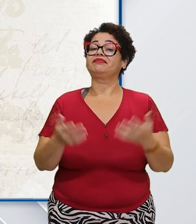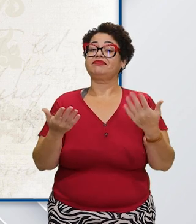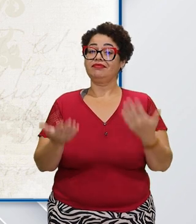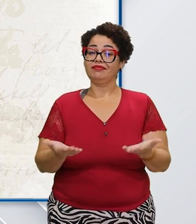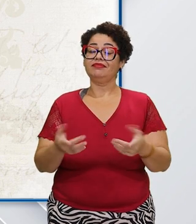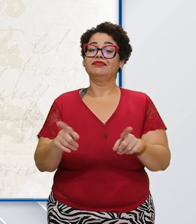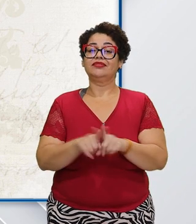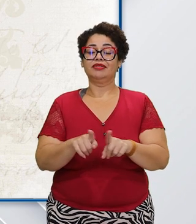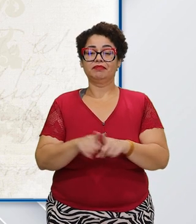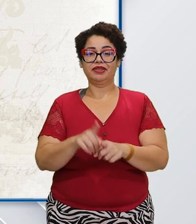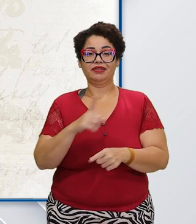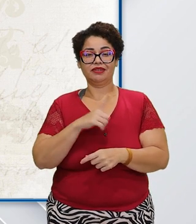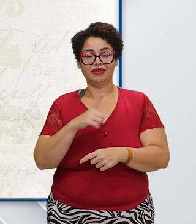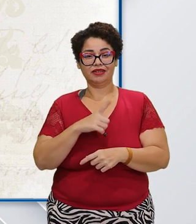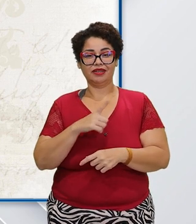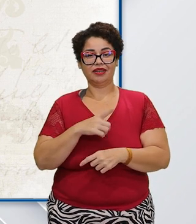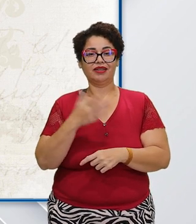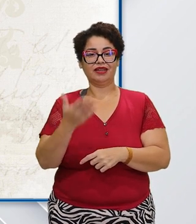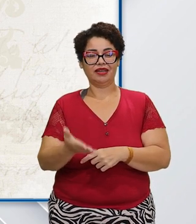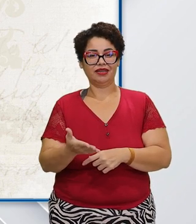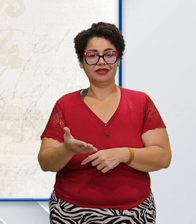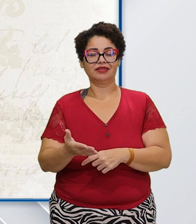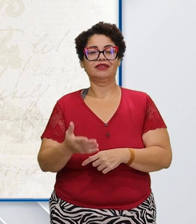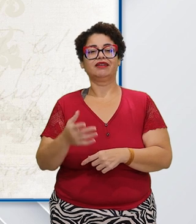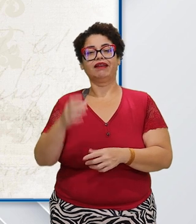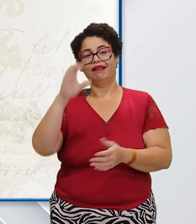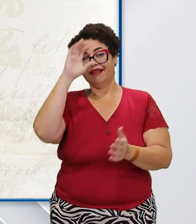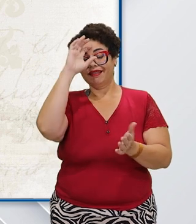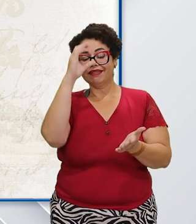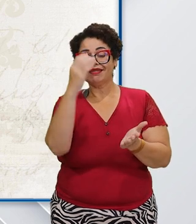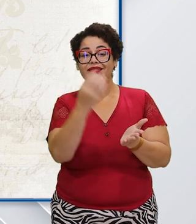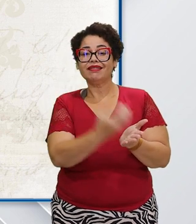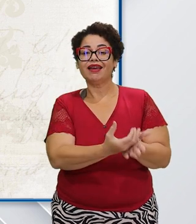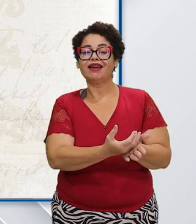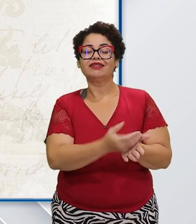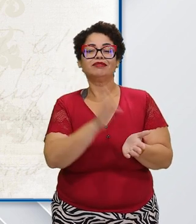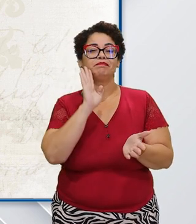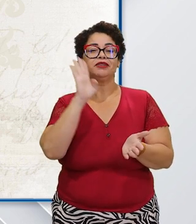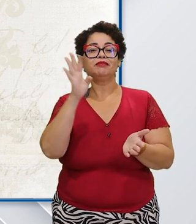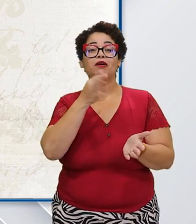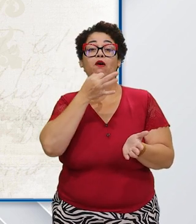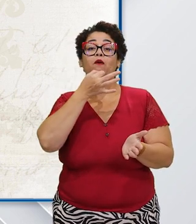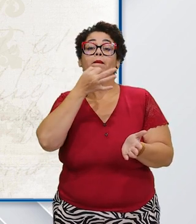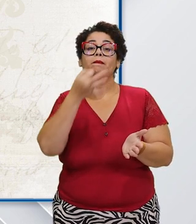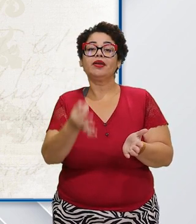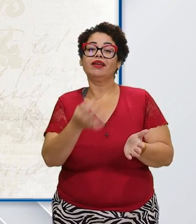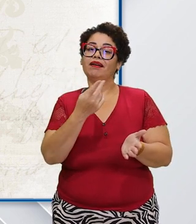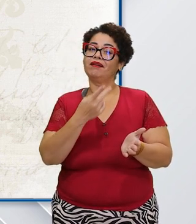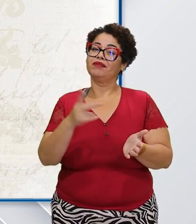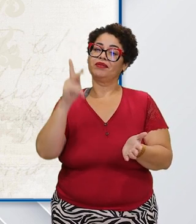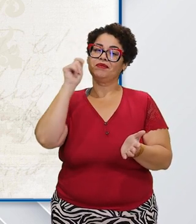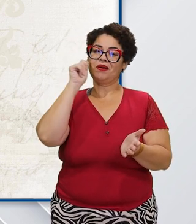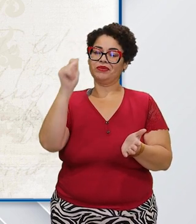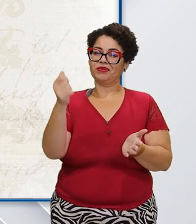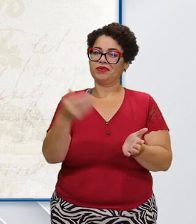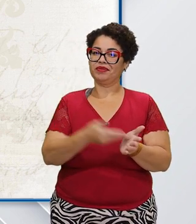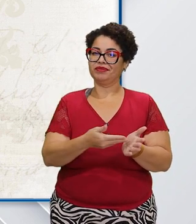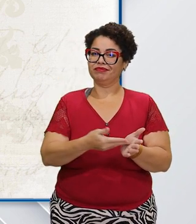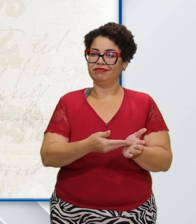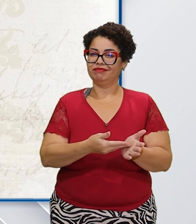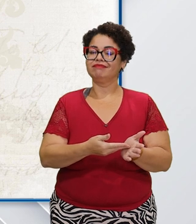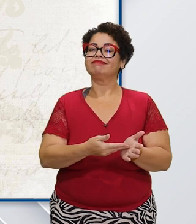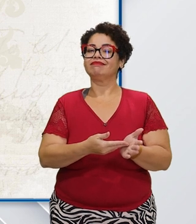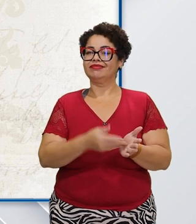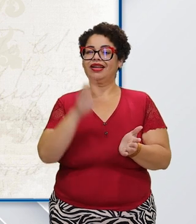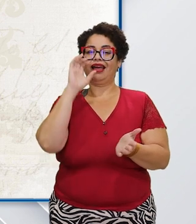mais adiante temos aí a tese ou seja o ponto de vista Central então